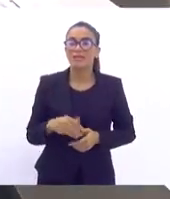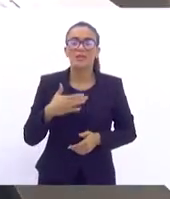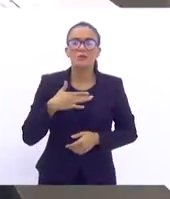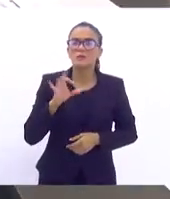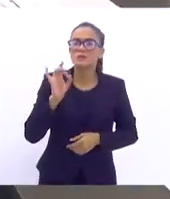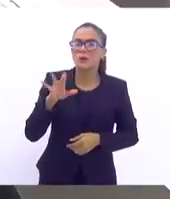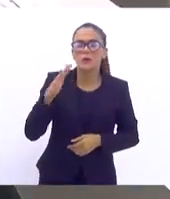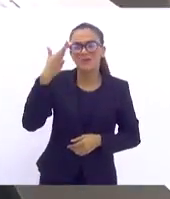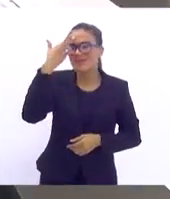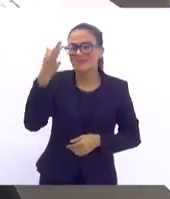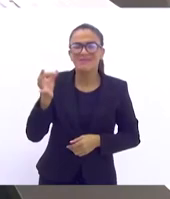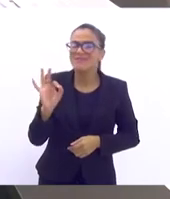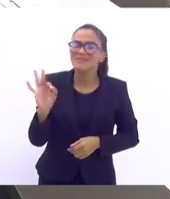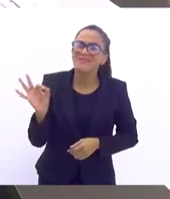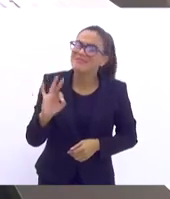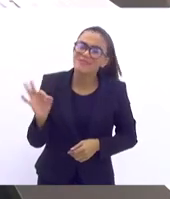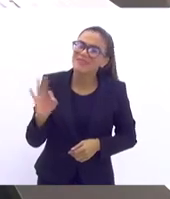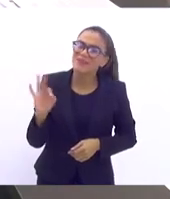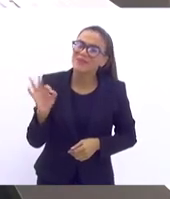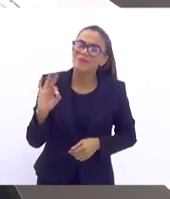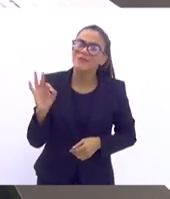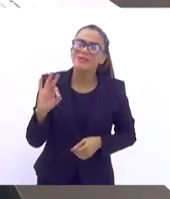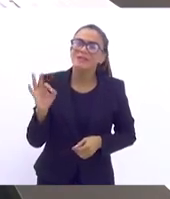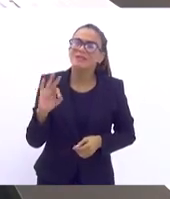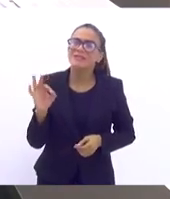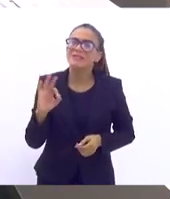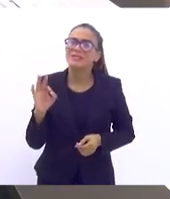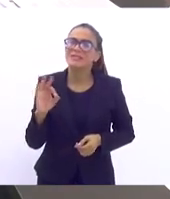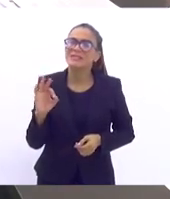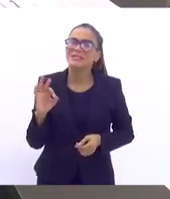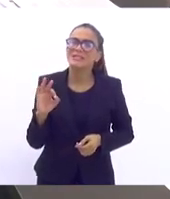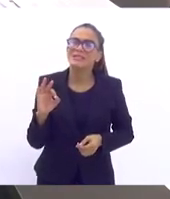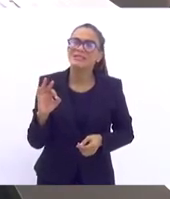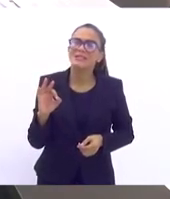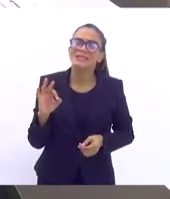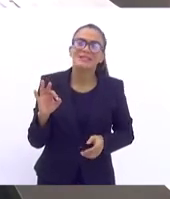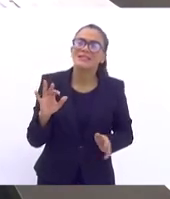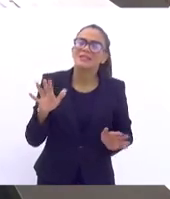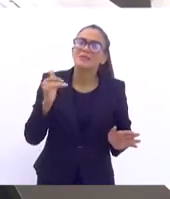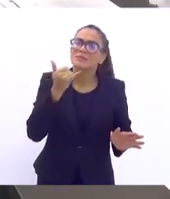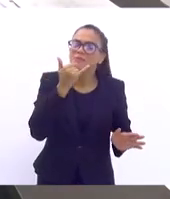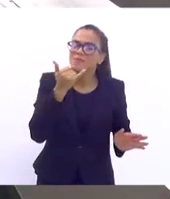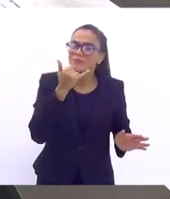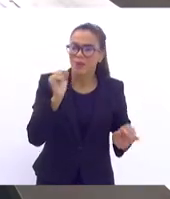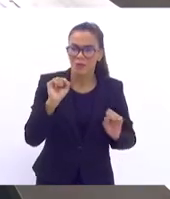não entendi porque tudo então